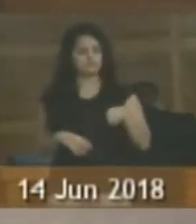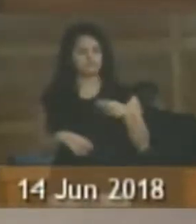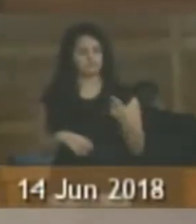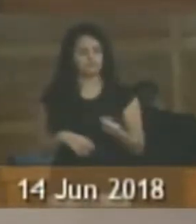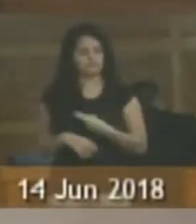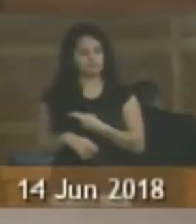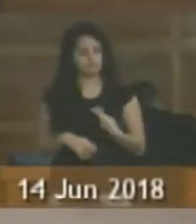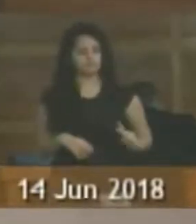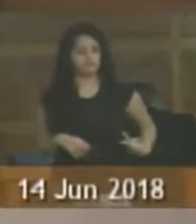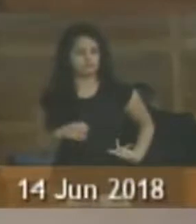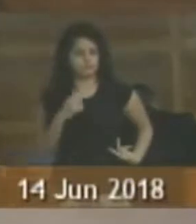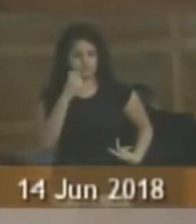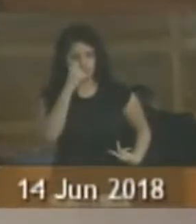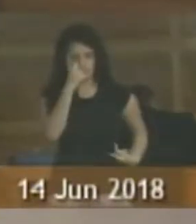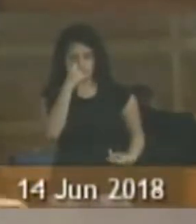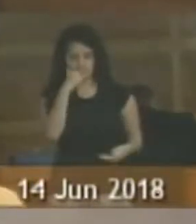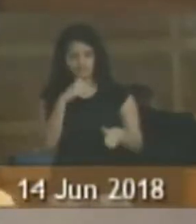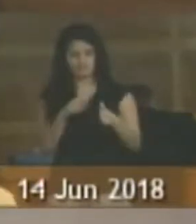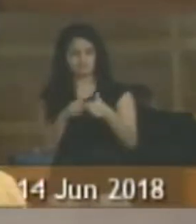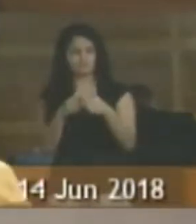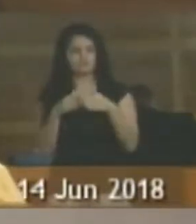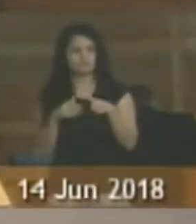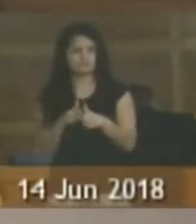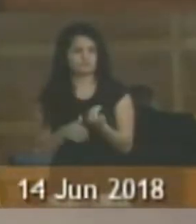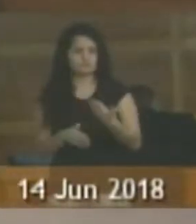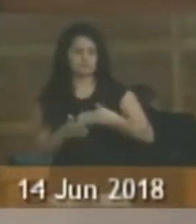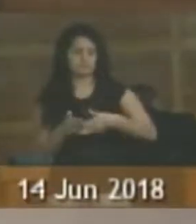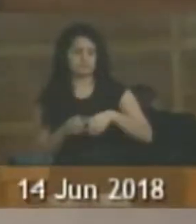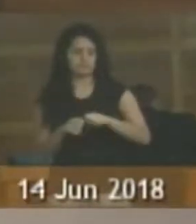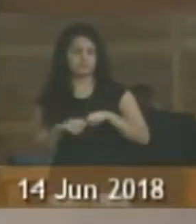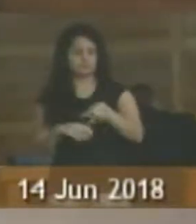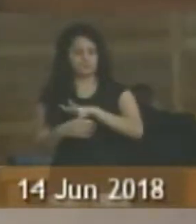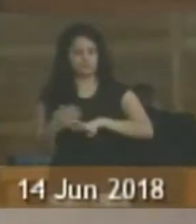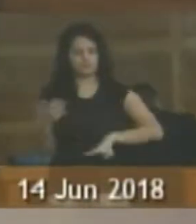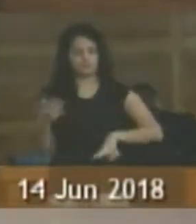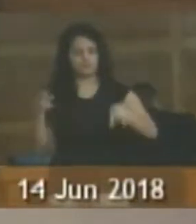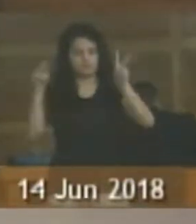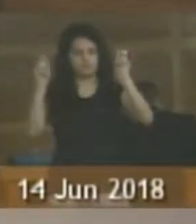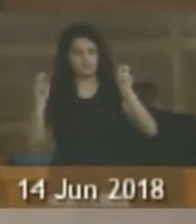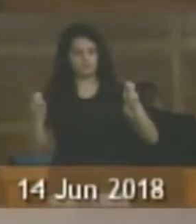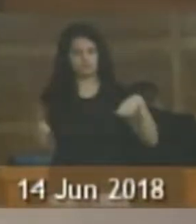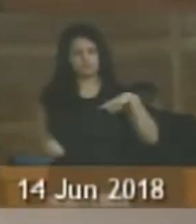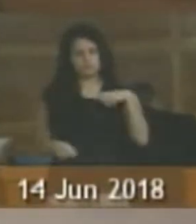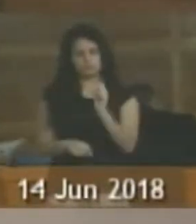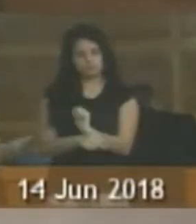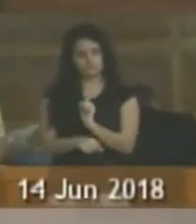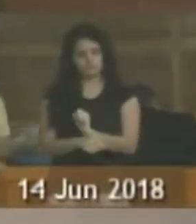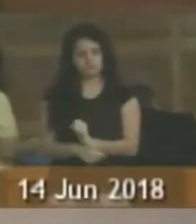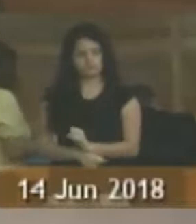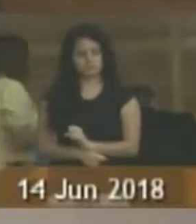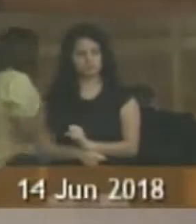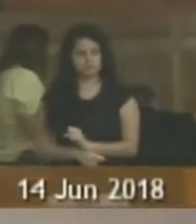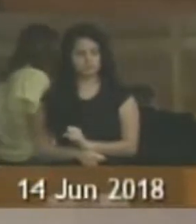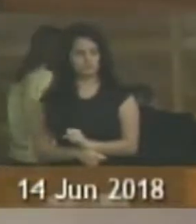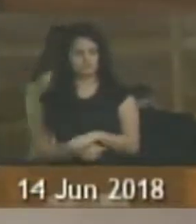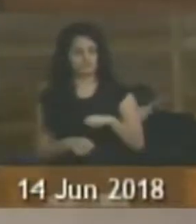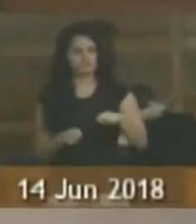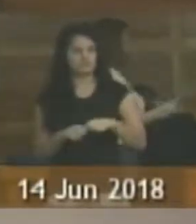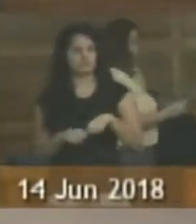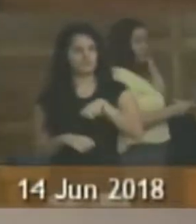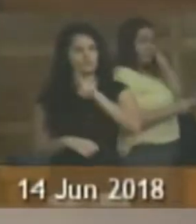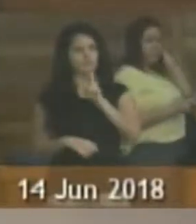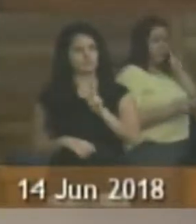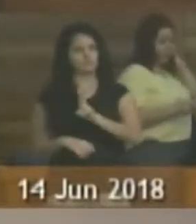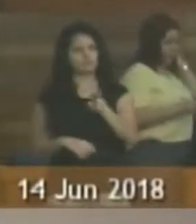o senhor presidente solicitou à primeira secretária DOC que procedesse à leitura das matérias constantes no expediente. Fez uso da palavra